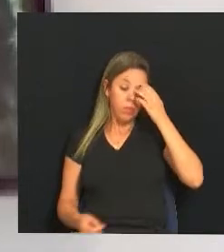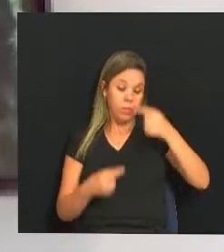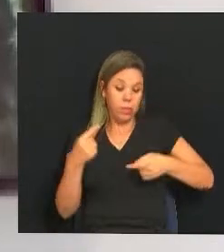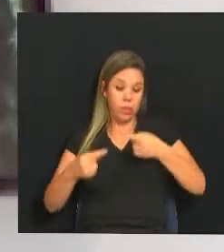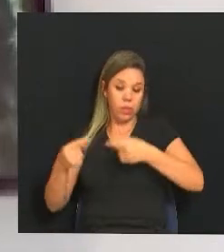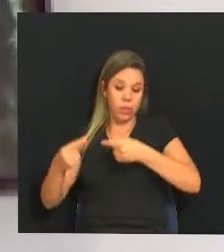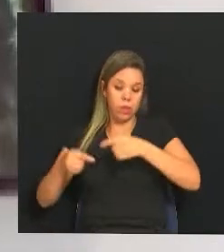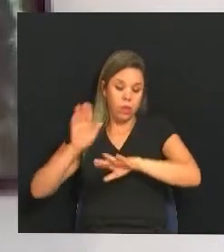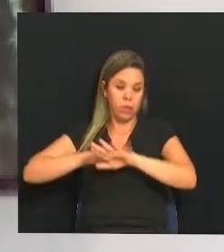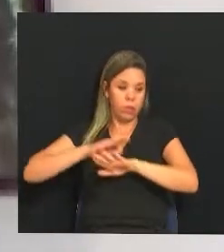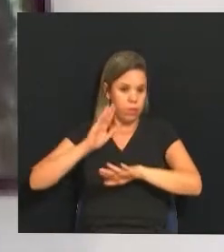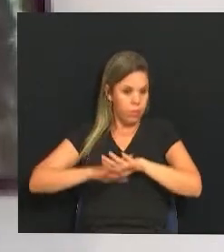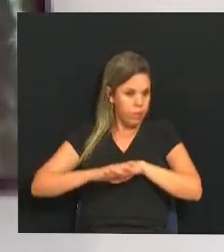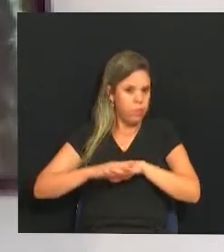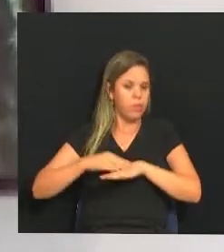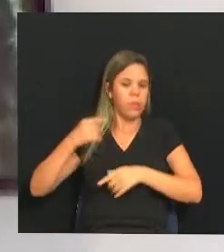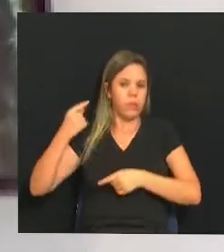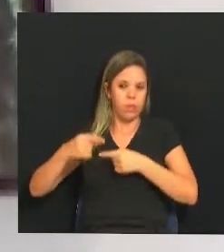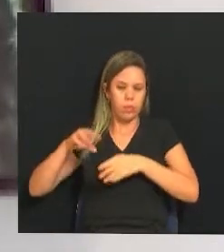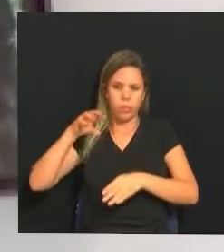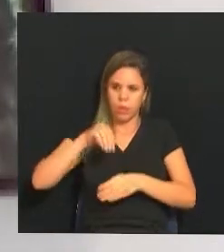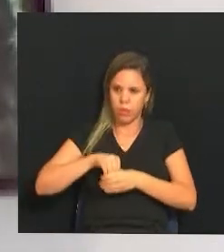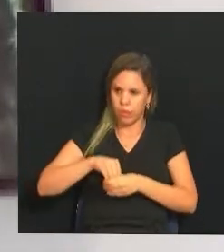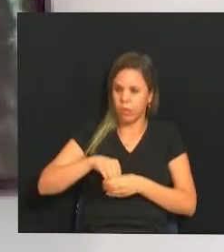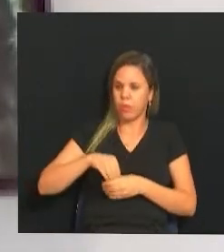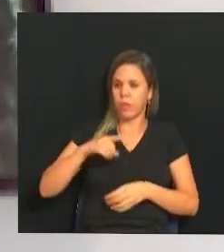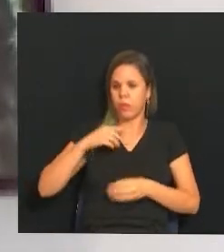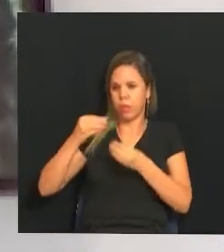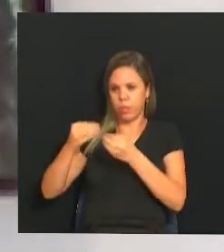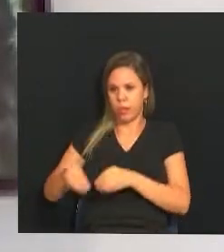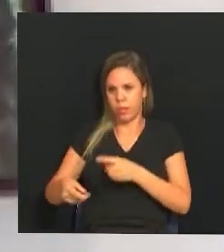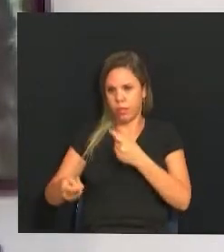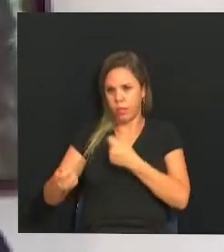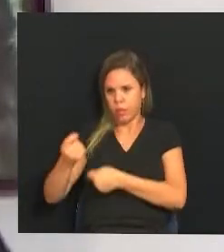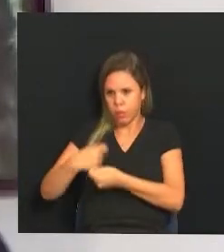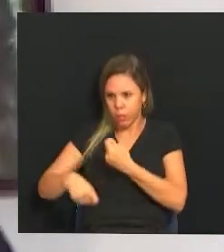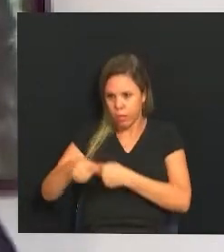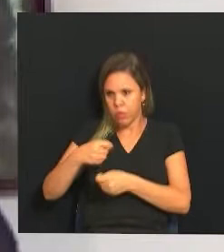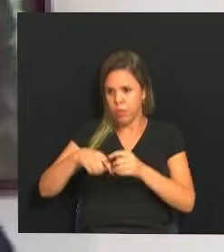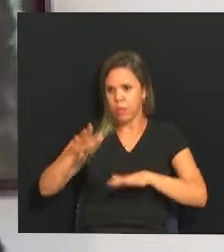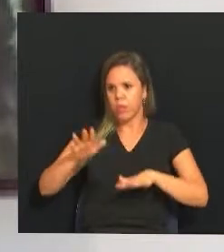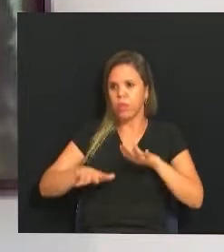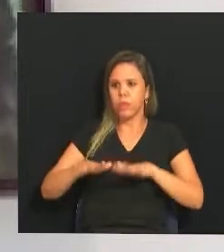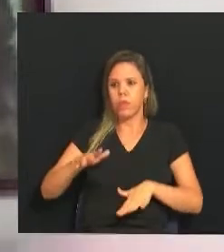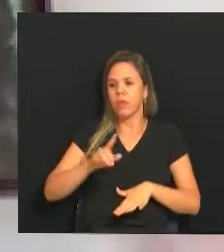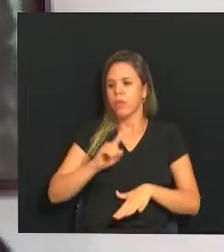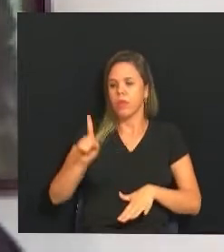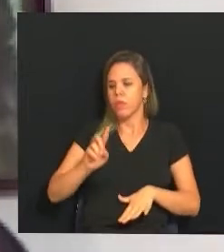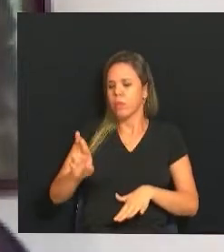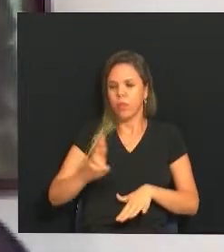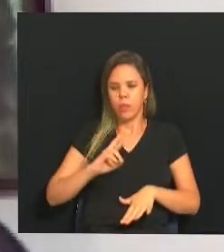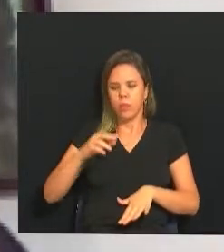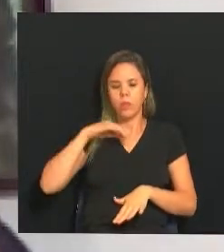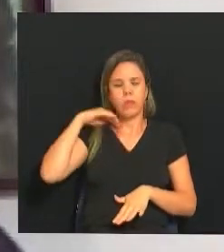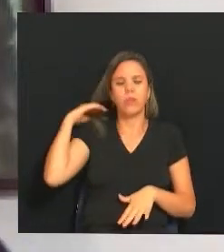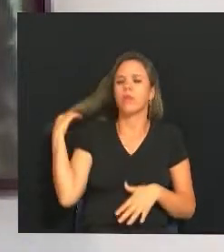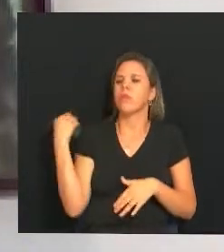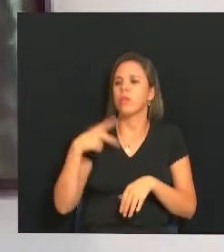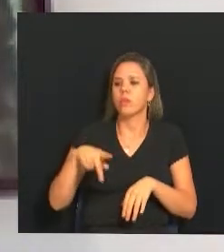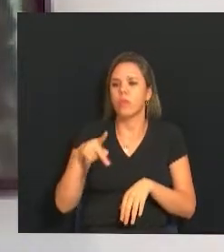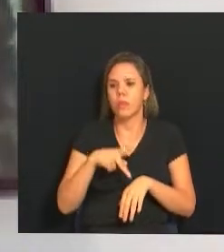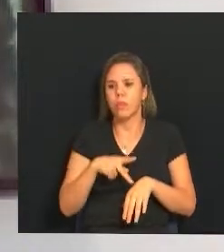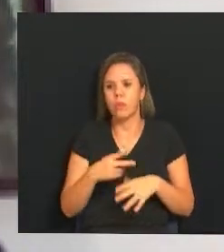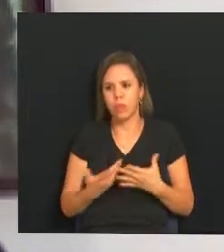por detrás, né, da discussão, algo que afeta economicamente, e às vezes até uma não resposta dos demais